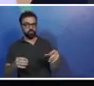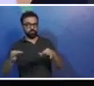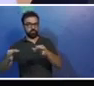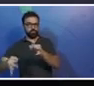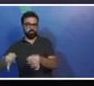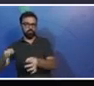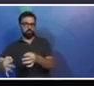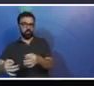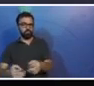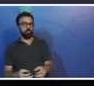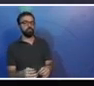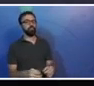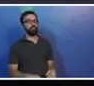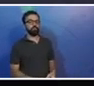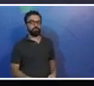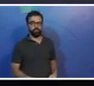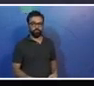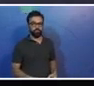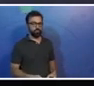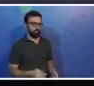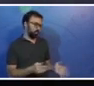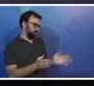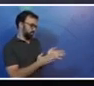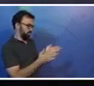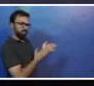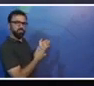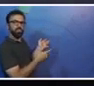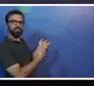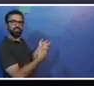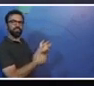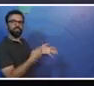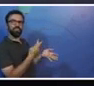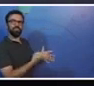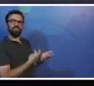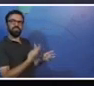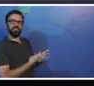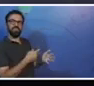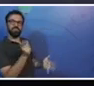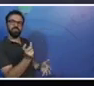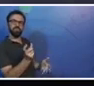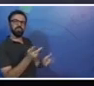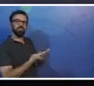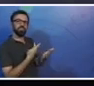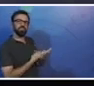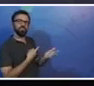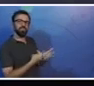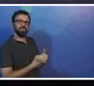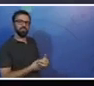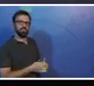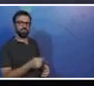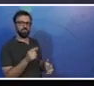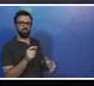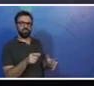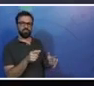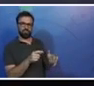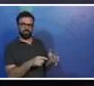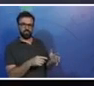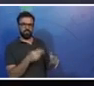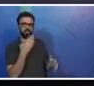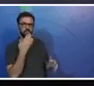vamos prestar atenção. Olha só o erro ortográfico grosseiro que temos nesta